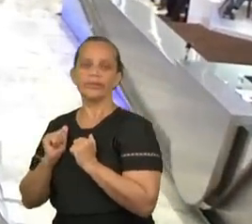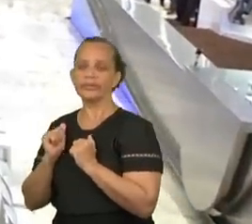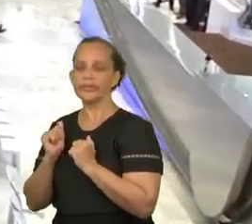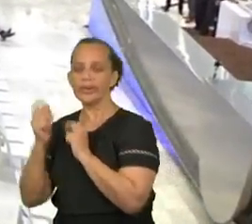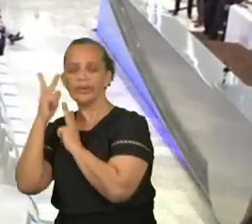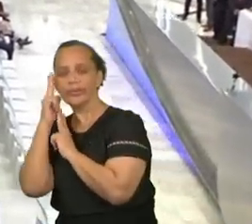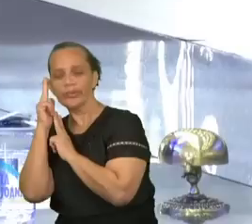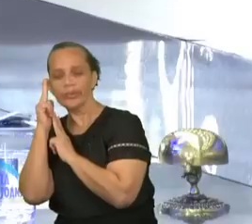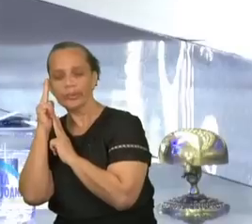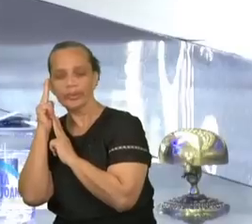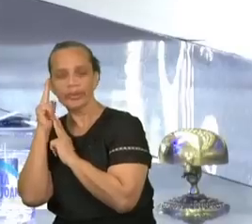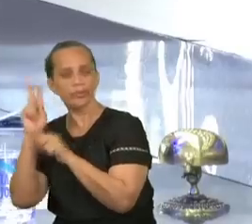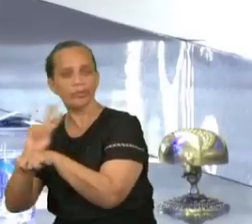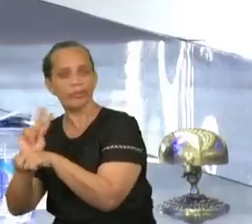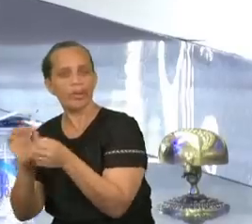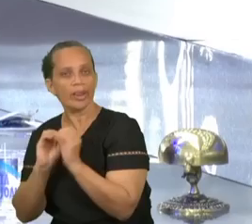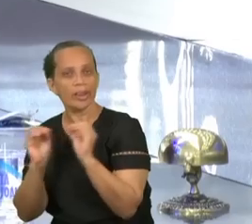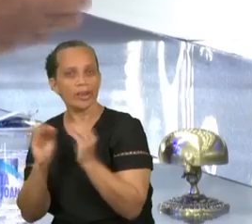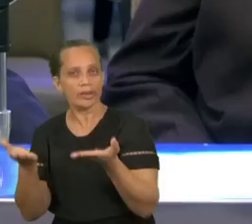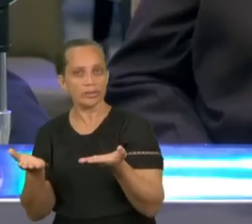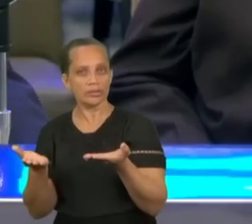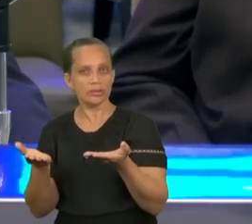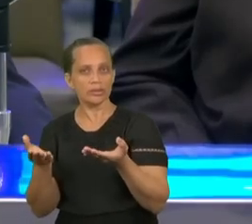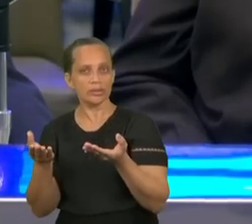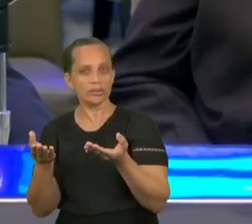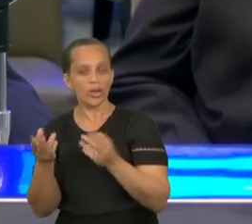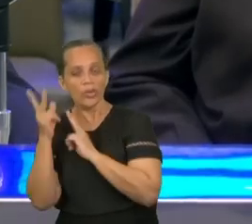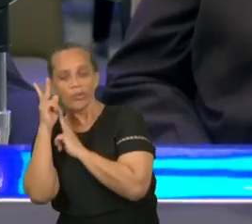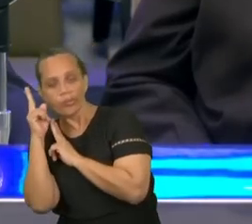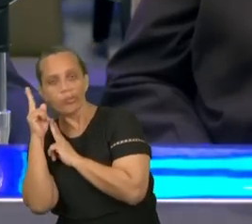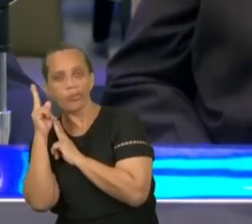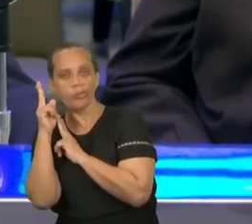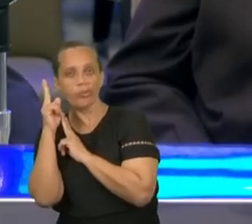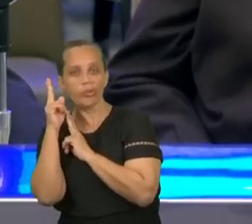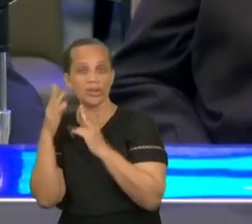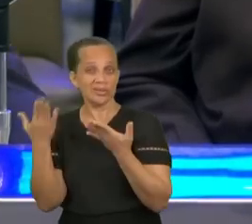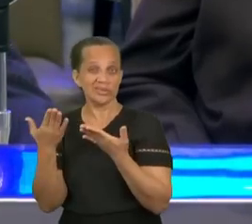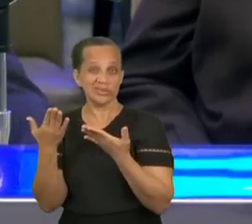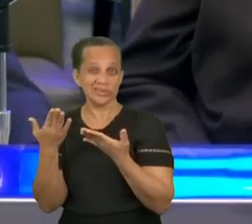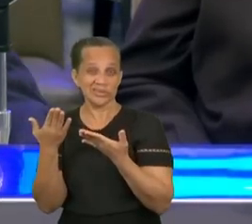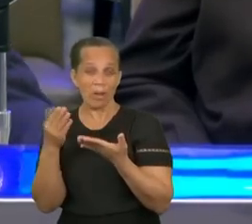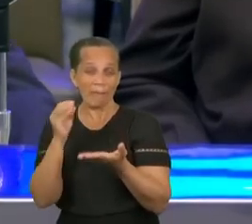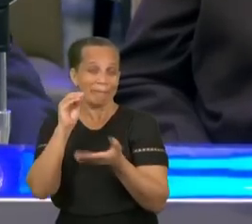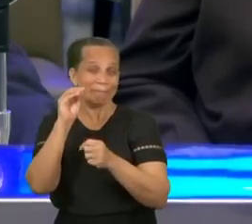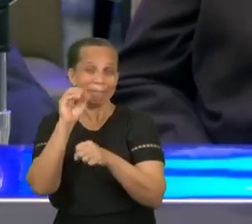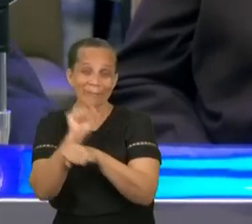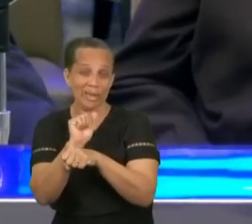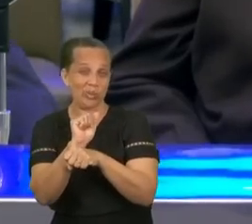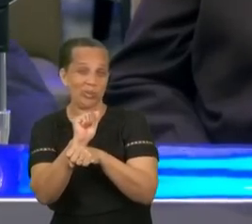dorminhoco vigia dormindo sentinela dormindo Atalaia dormindo descuidar de satanás